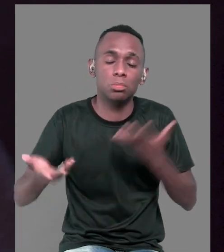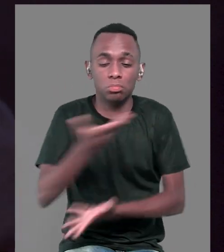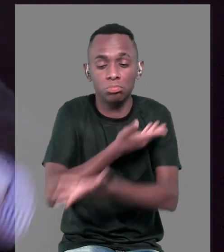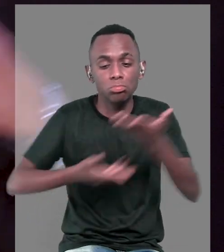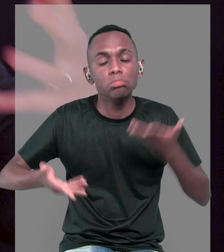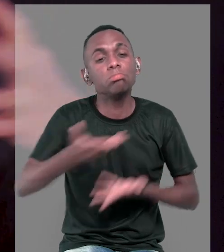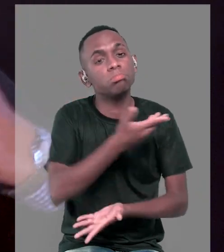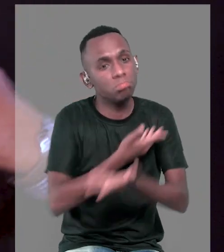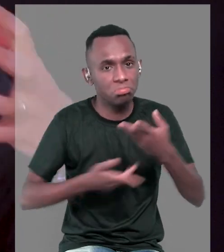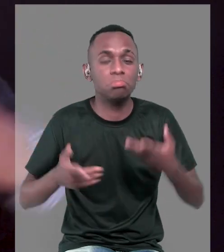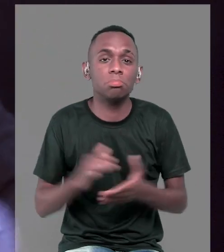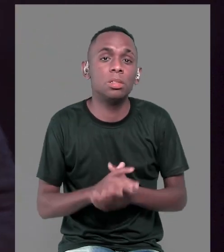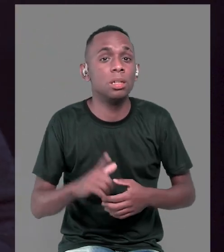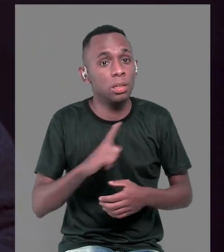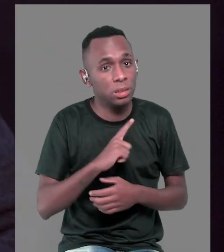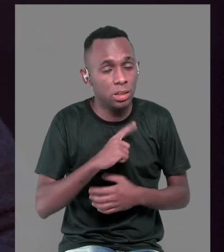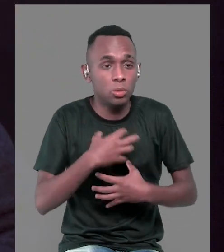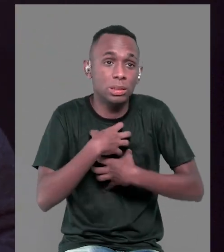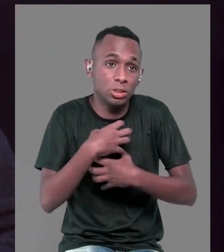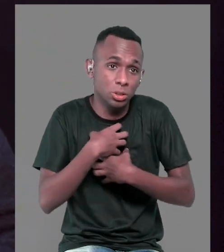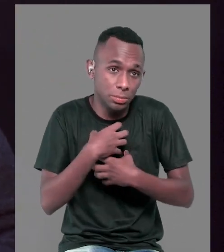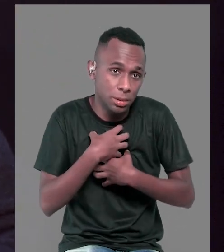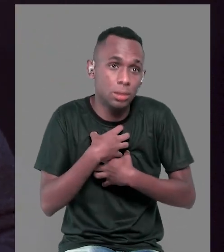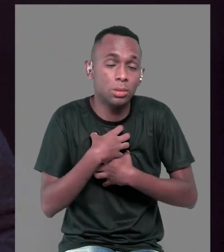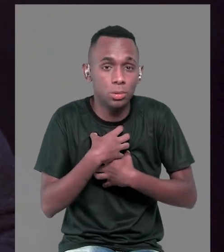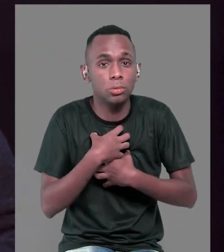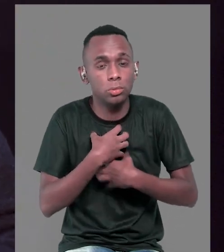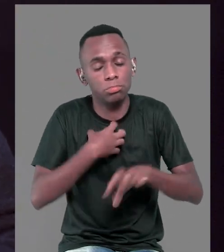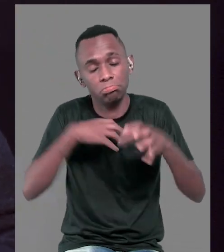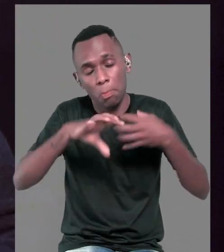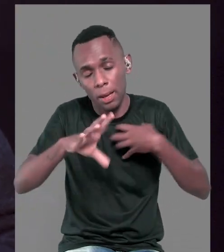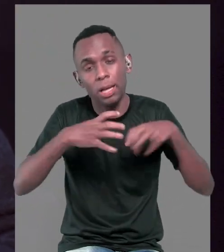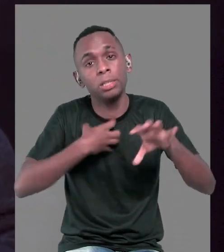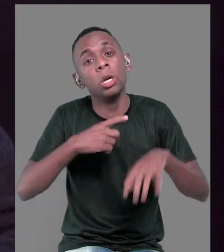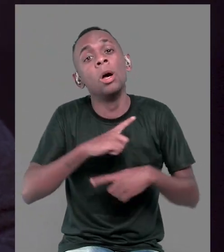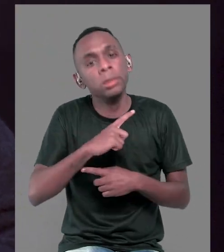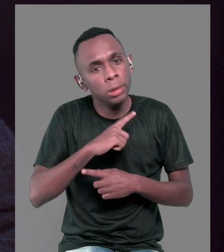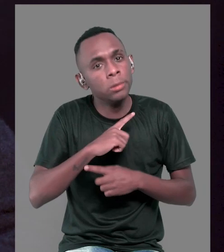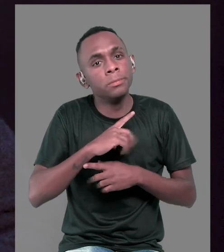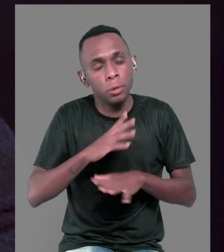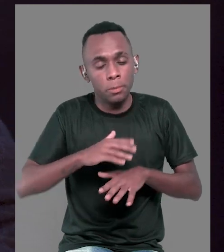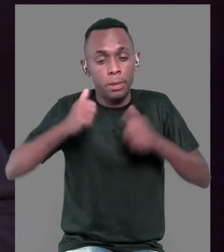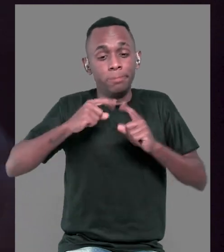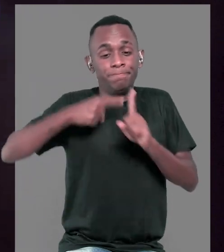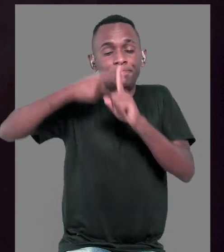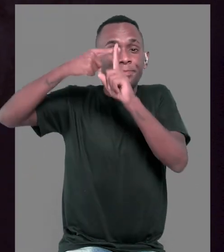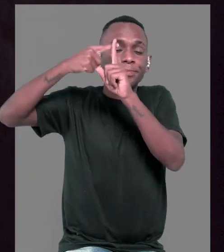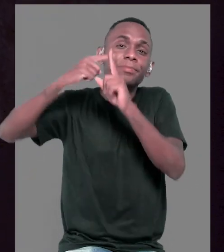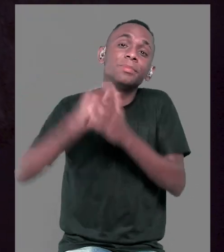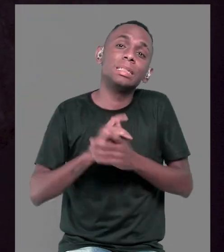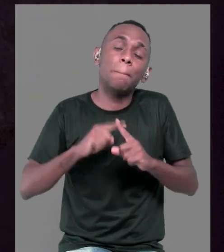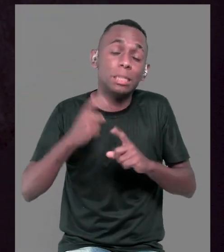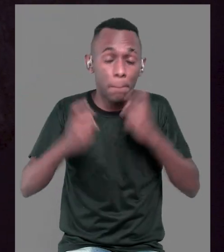Tenho essa sensação, existe aqui uma empatia do melhor tipo, mas o que me preocupa é a